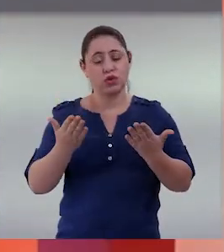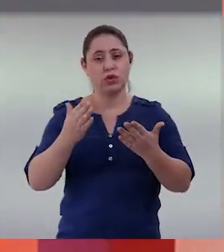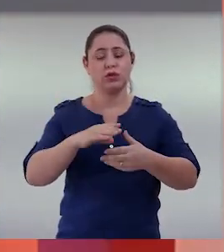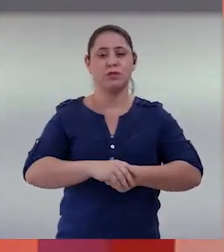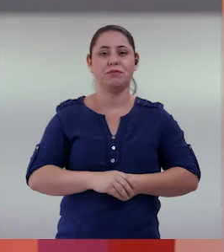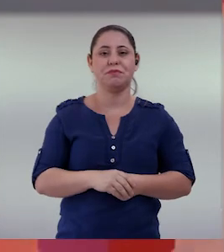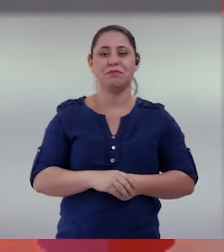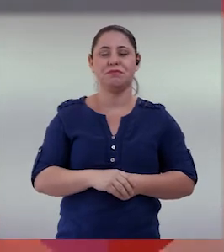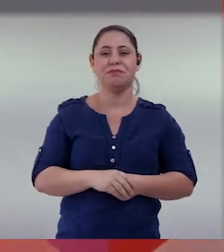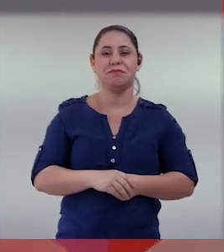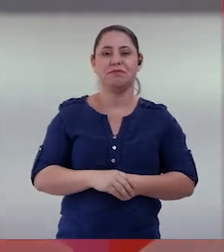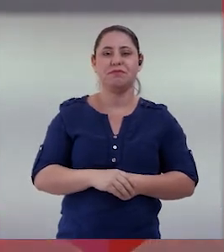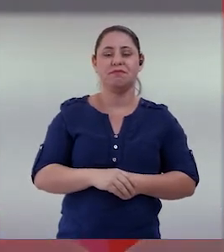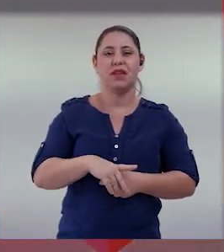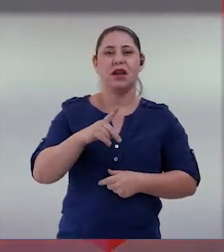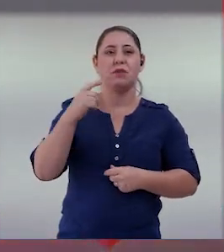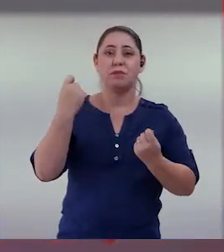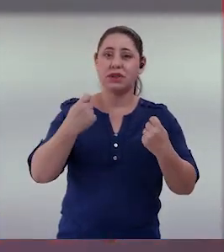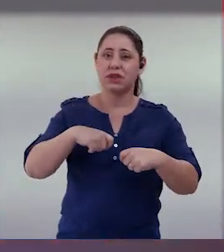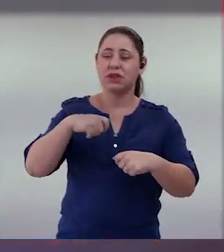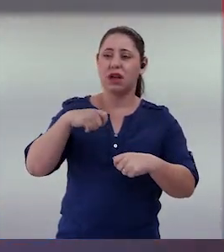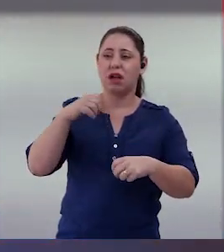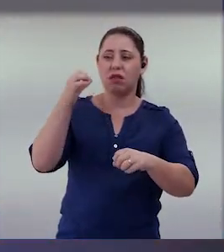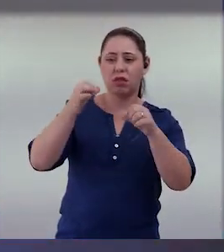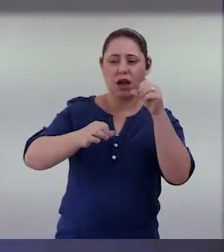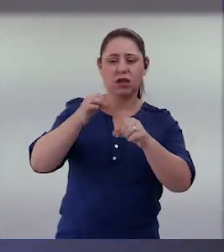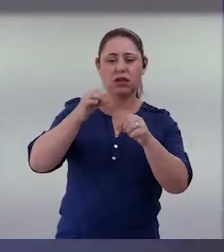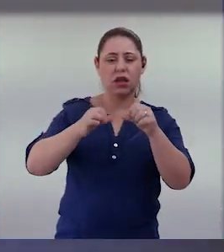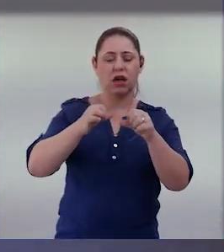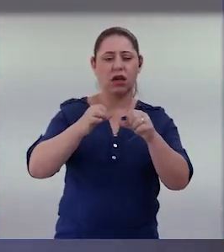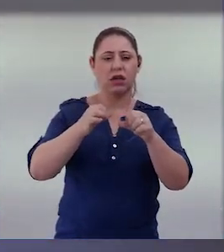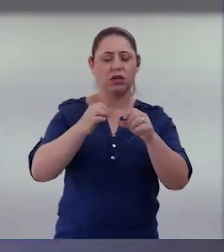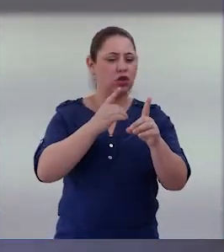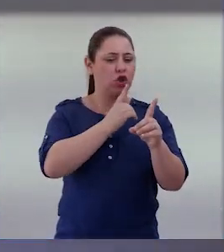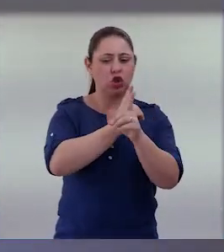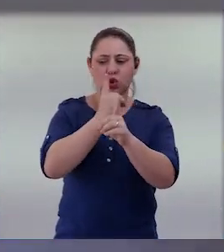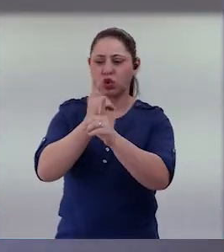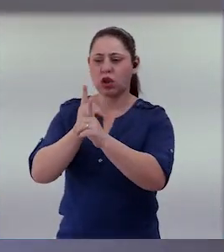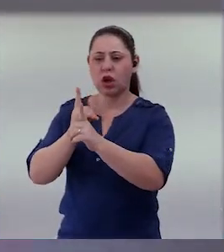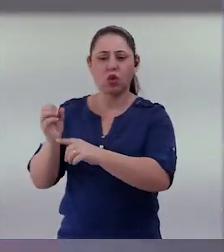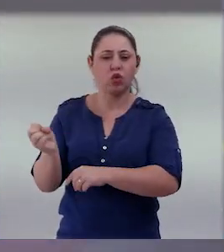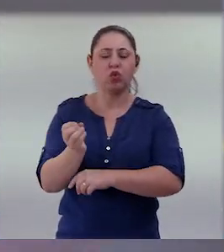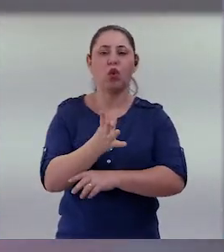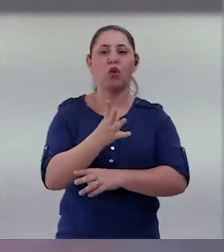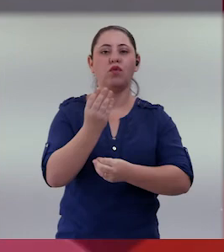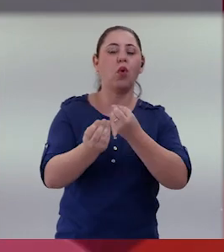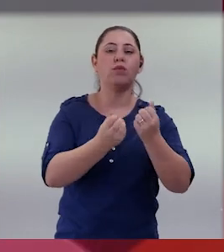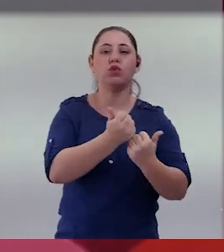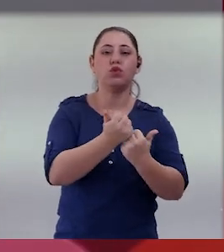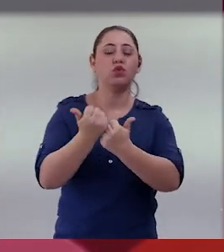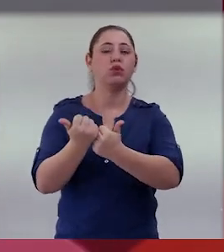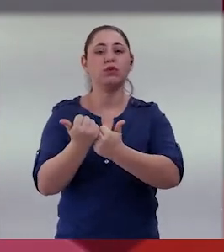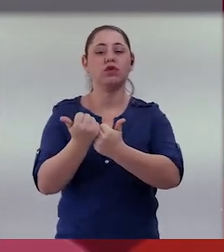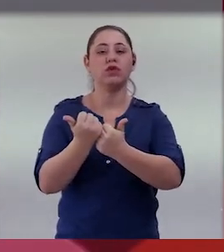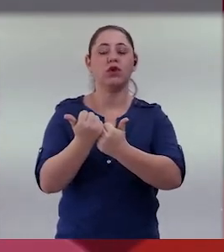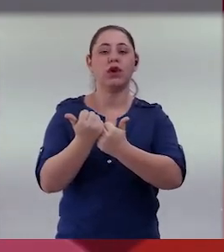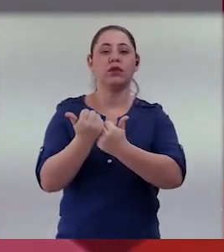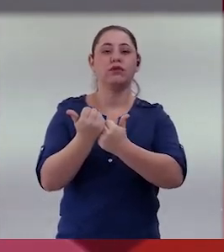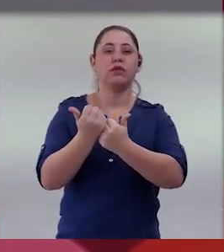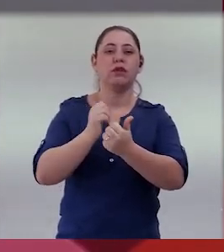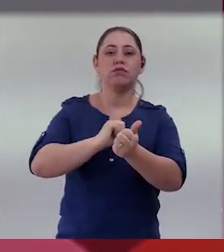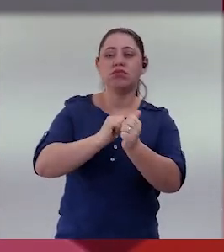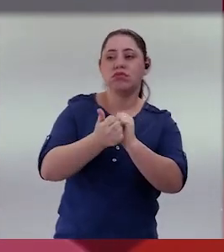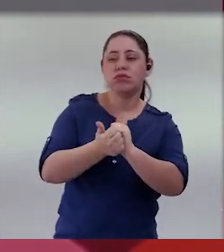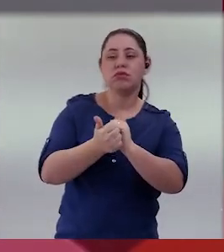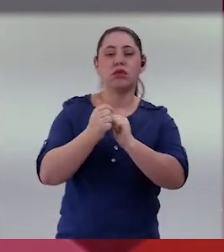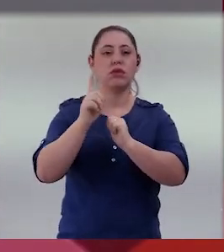fazíamos rotineiramente, rever tudo isso e encontrar novas formas de